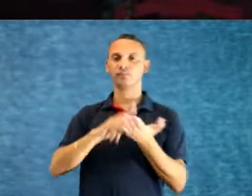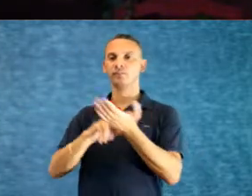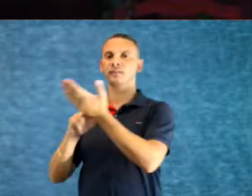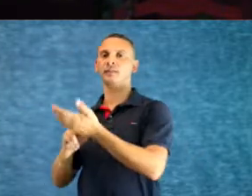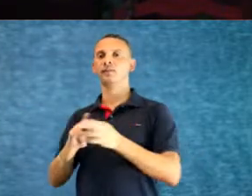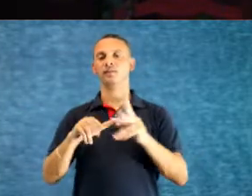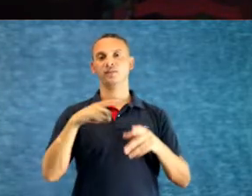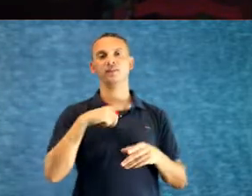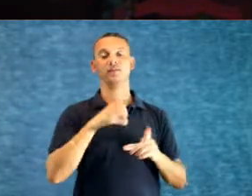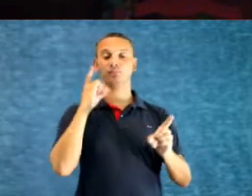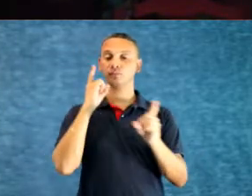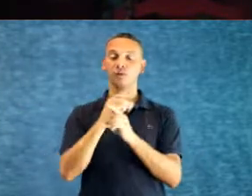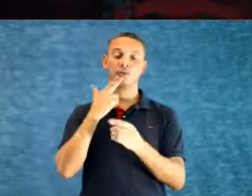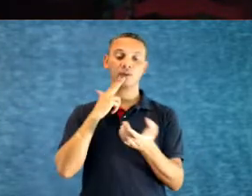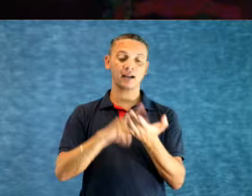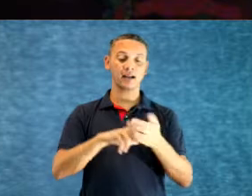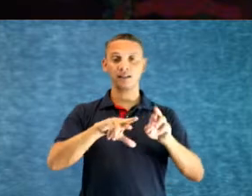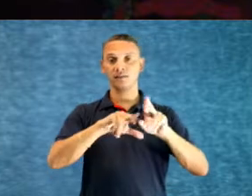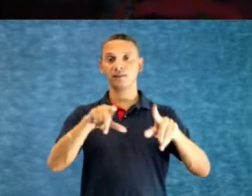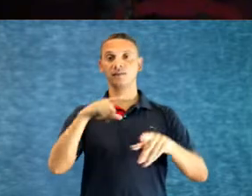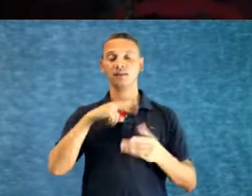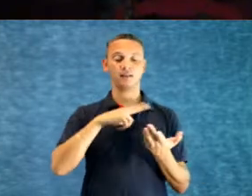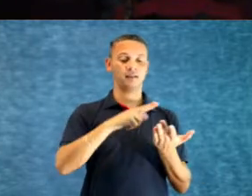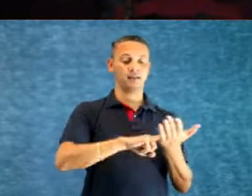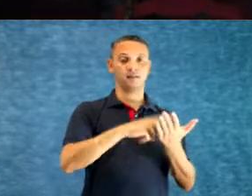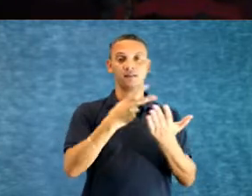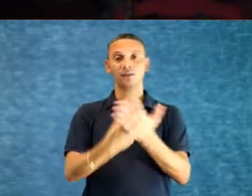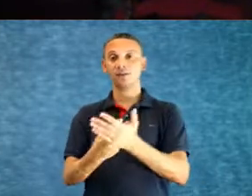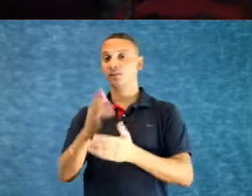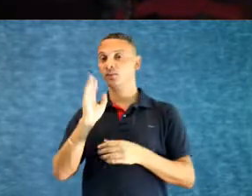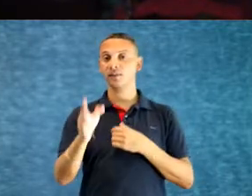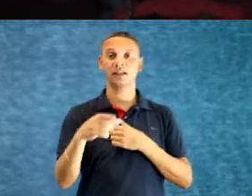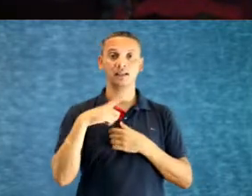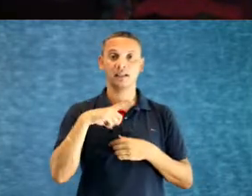aí. Acho que eu me perdi também.